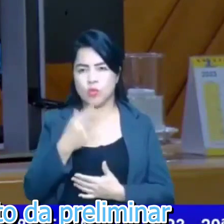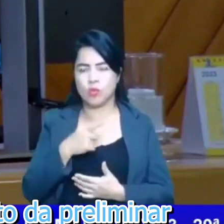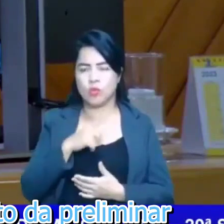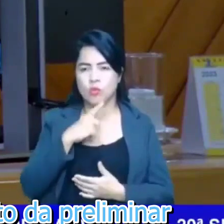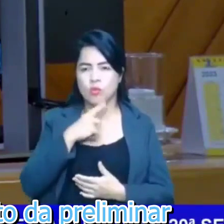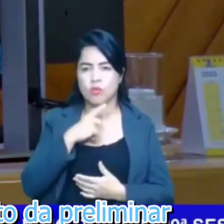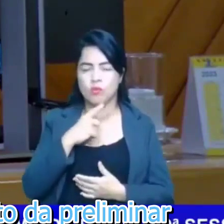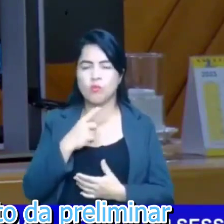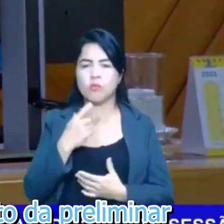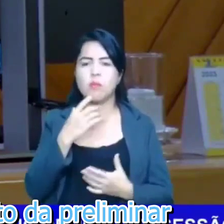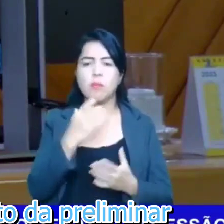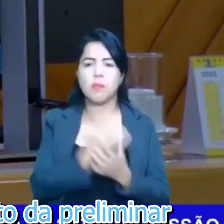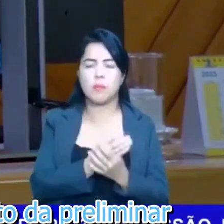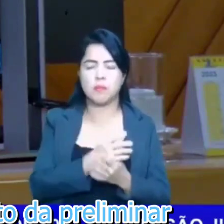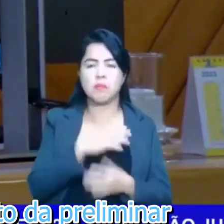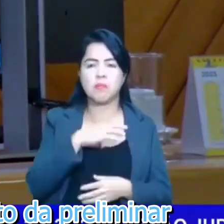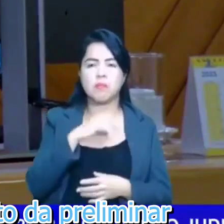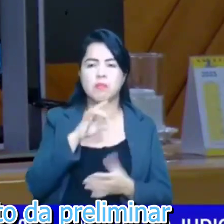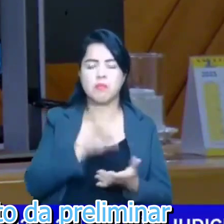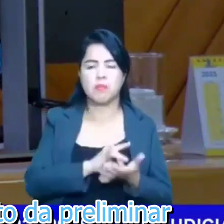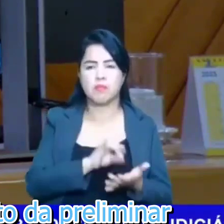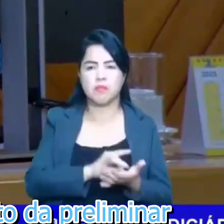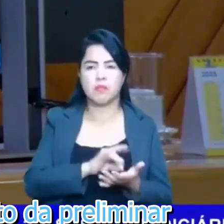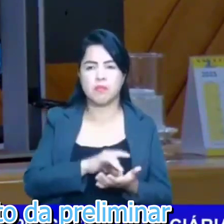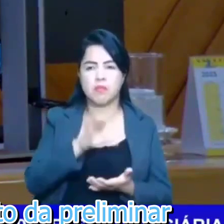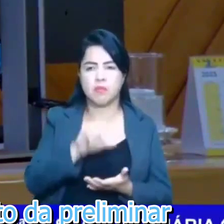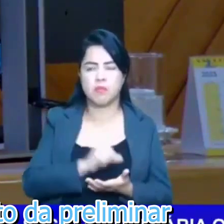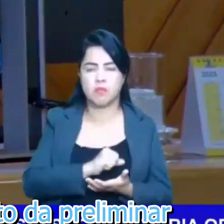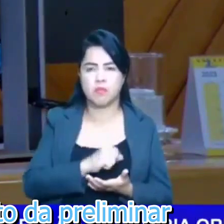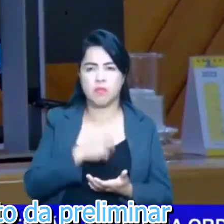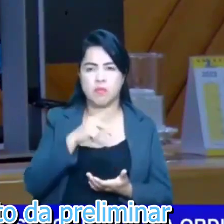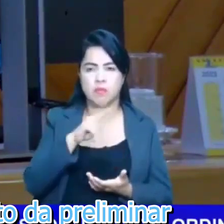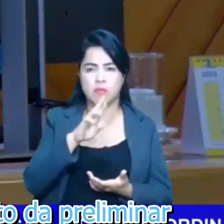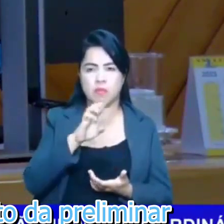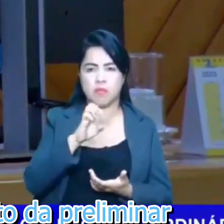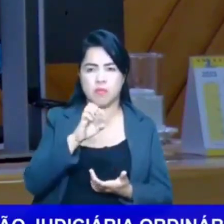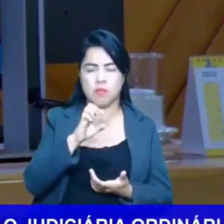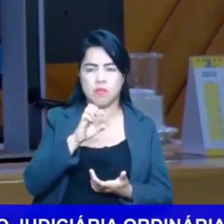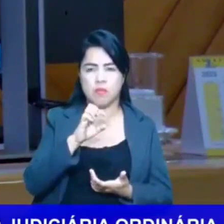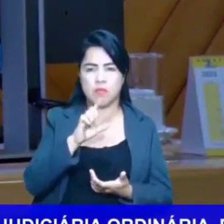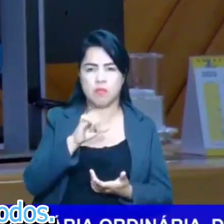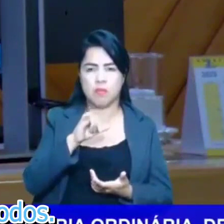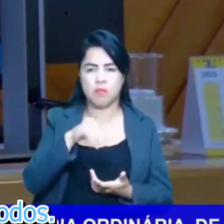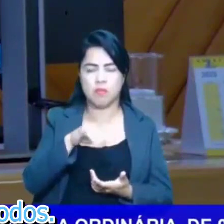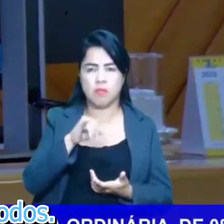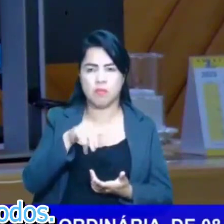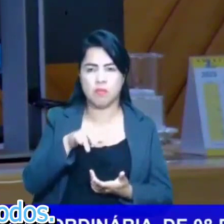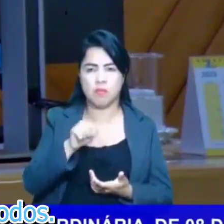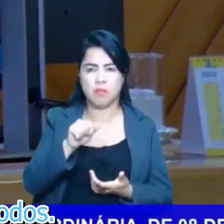preliminares foi acolhida, exatamente o acolhimento da preliminar de legitimidade passiva